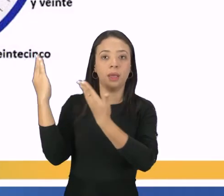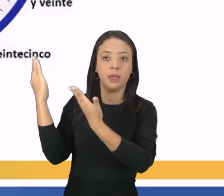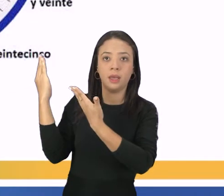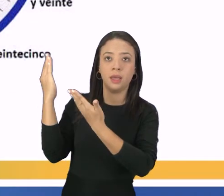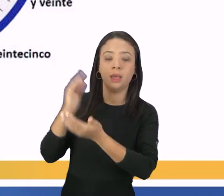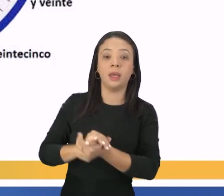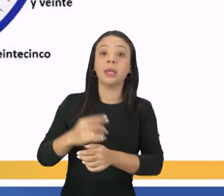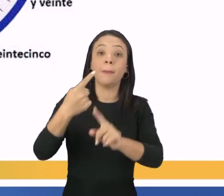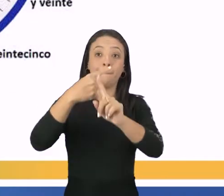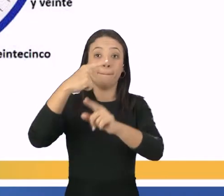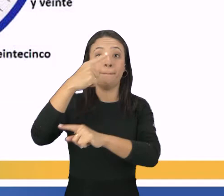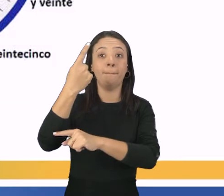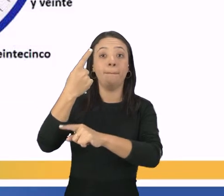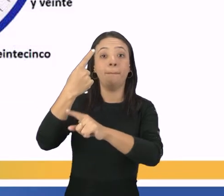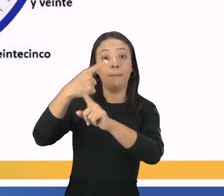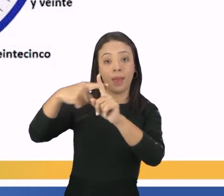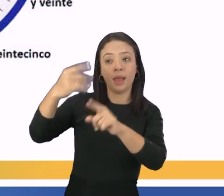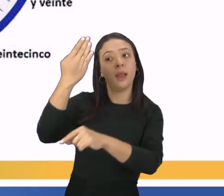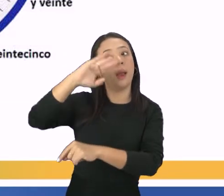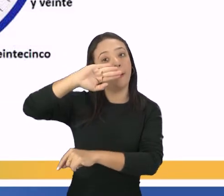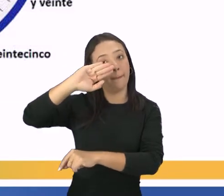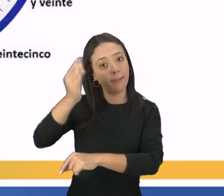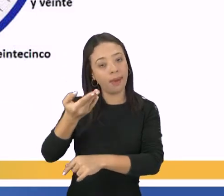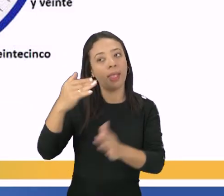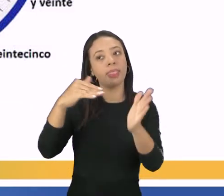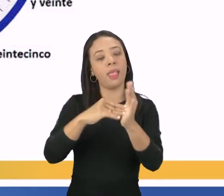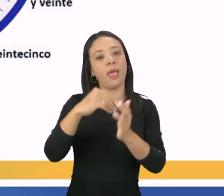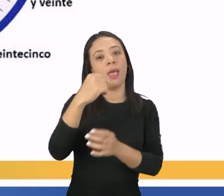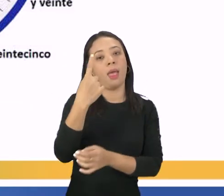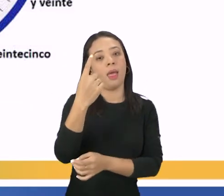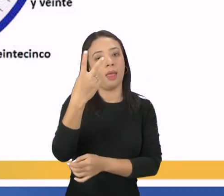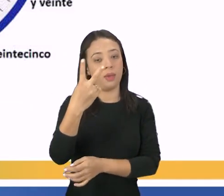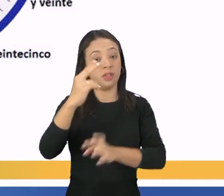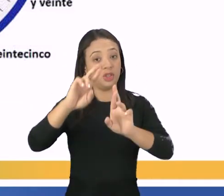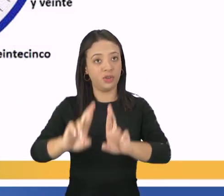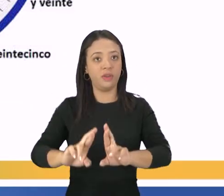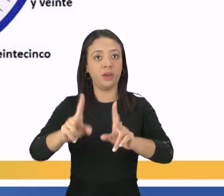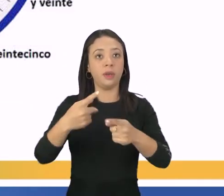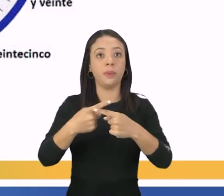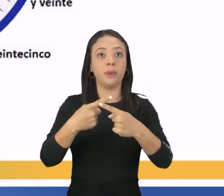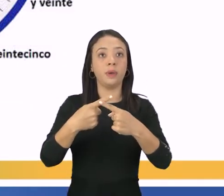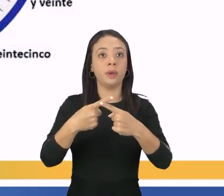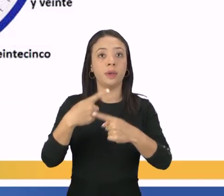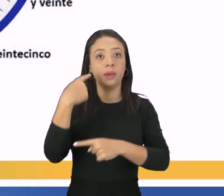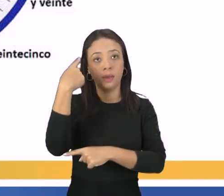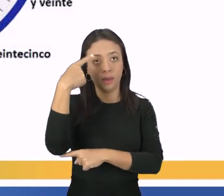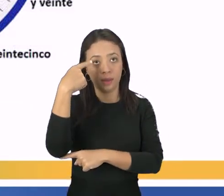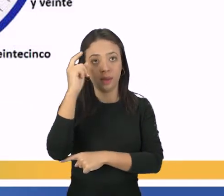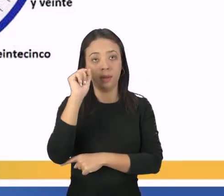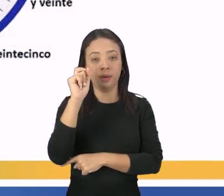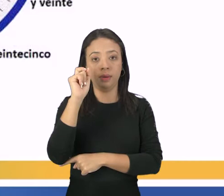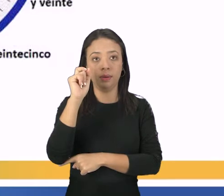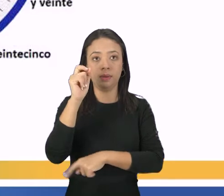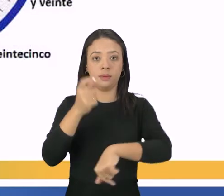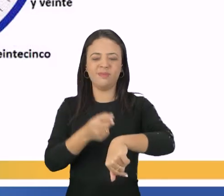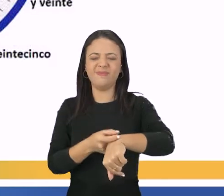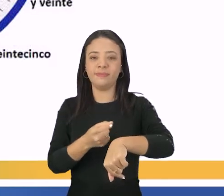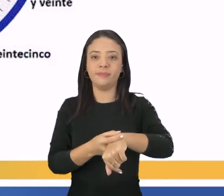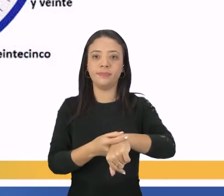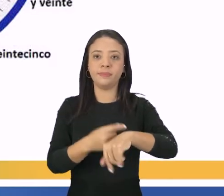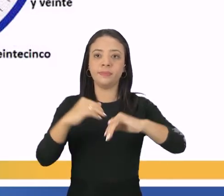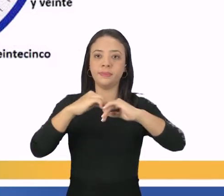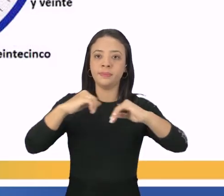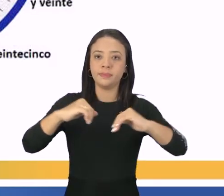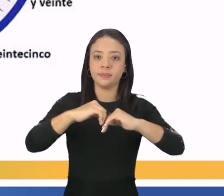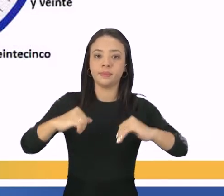as 12, eu conto de forma regressiva, tá? Por quê? Porque em espanhol as horas, né, a hora ela é dividida